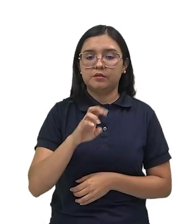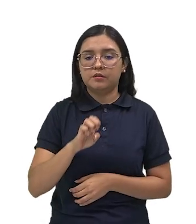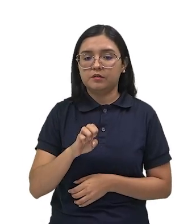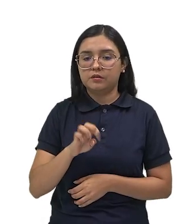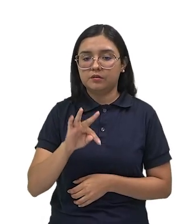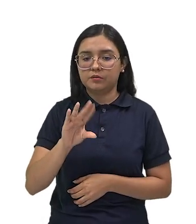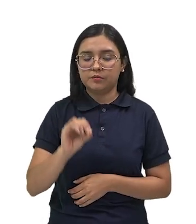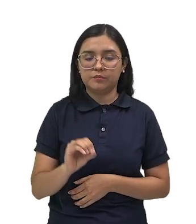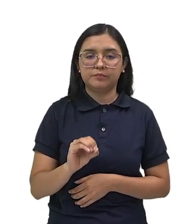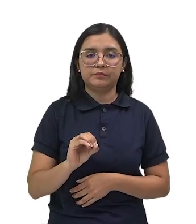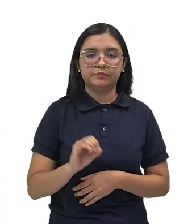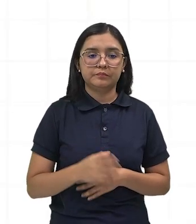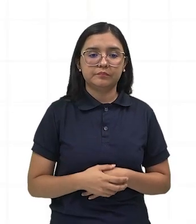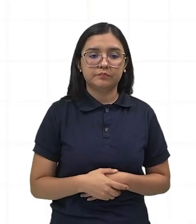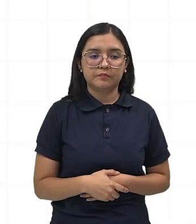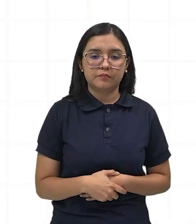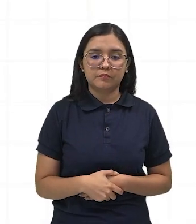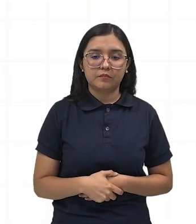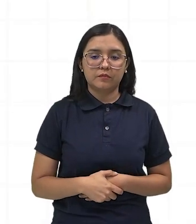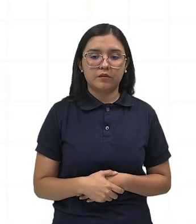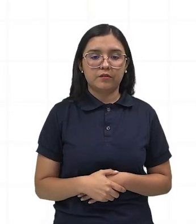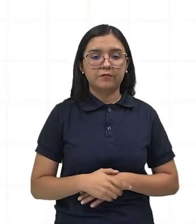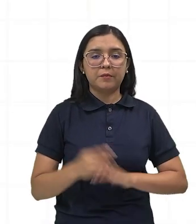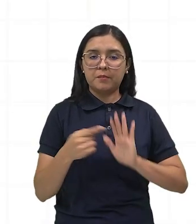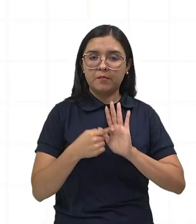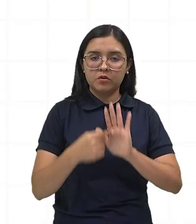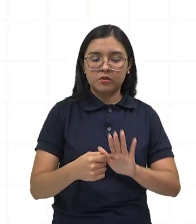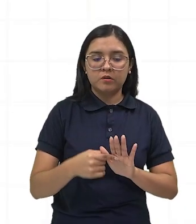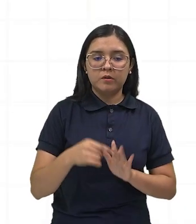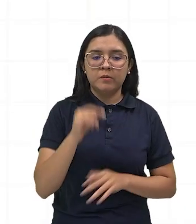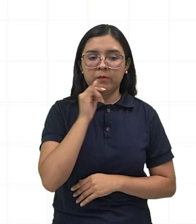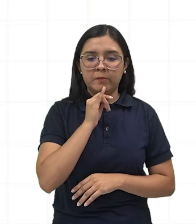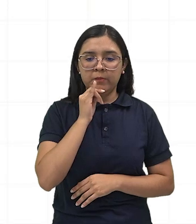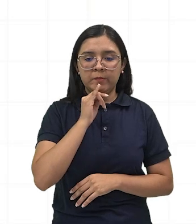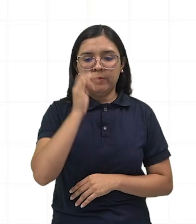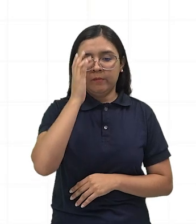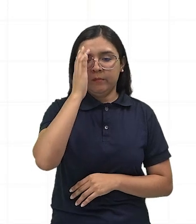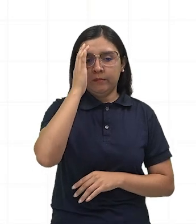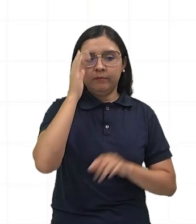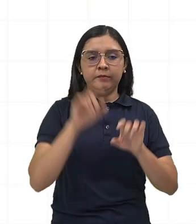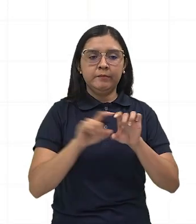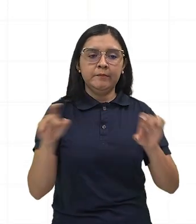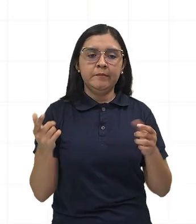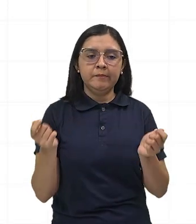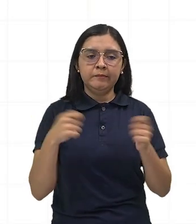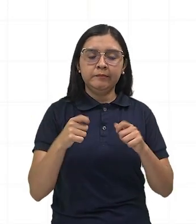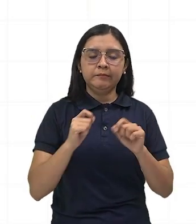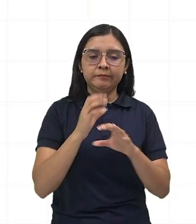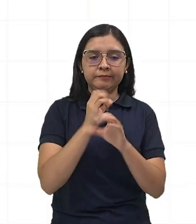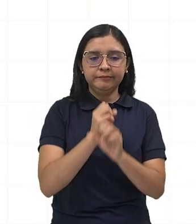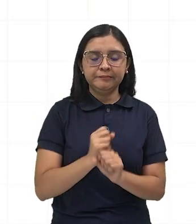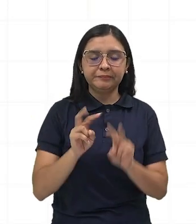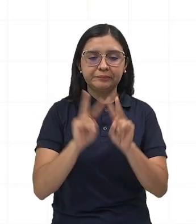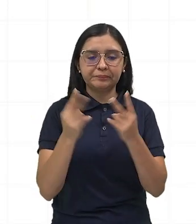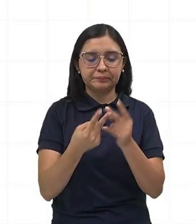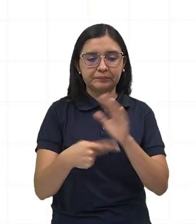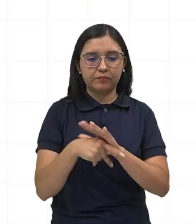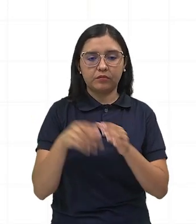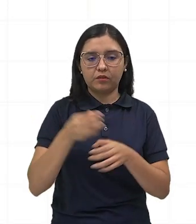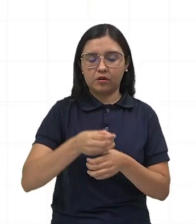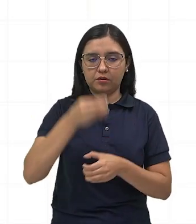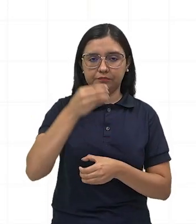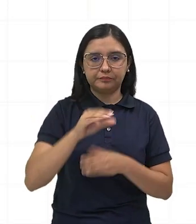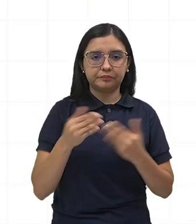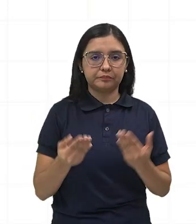Beleza? Vamos sacramentar isso que eu acabei de falar, olha. Fórmula para o cálculo do volume do cilindro, olha.